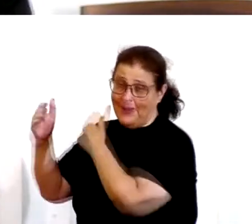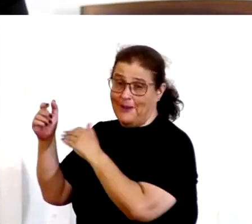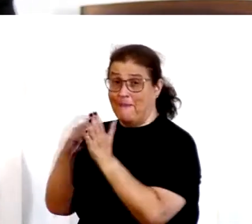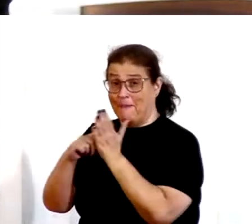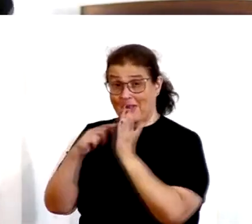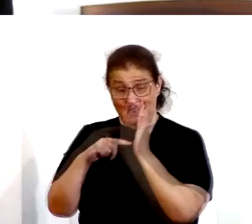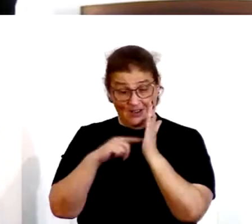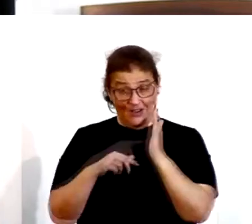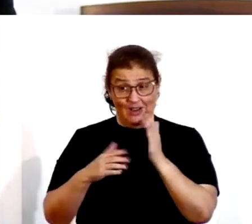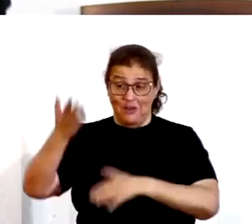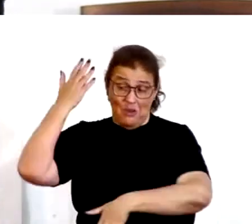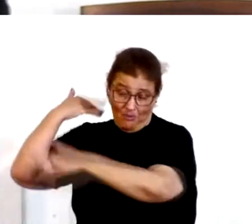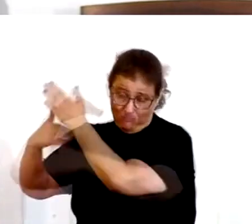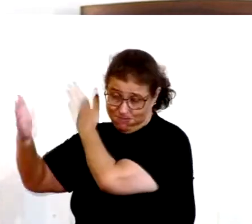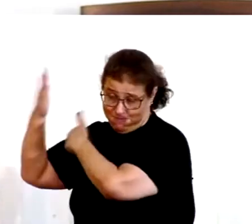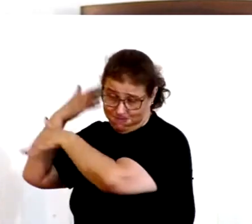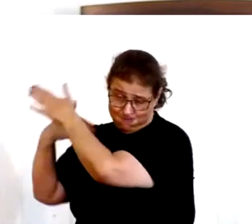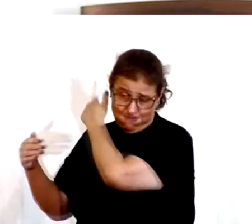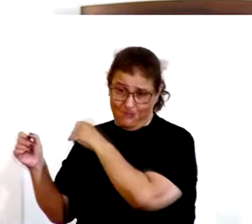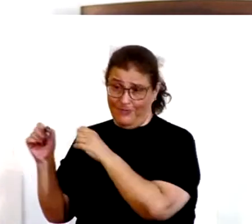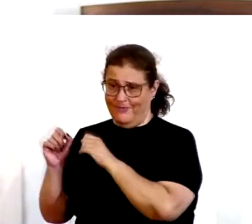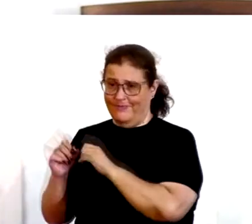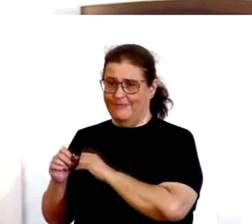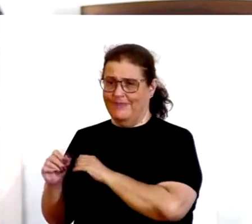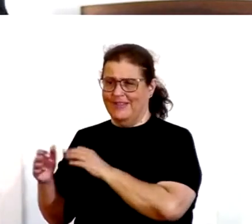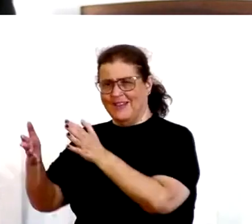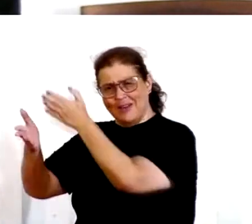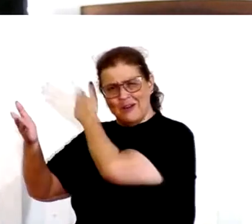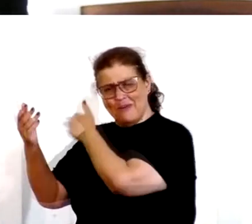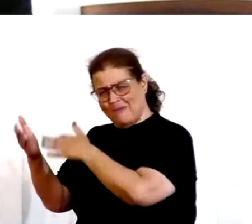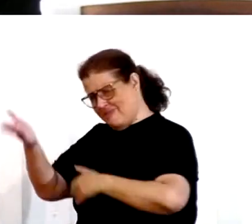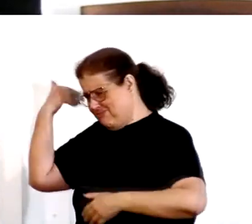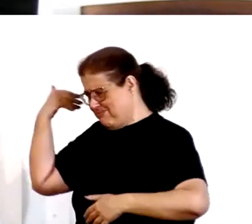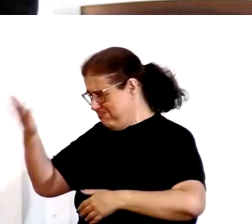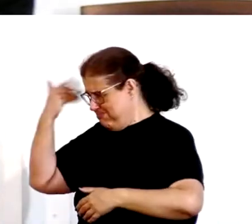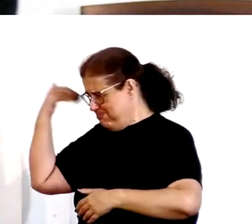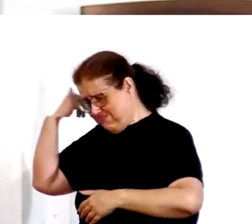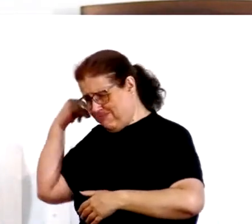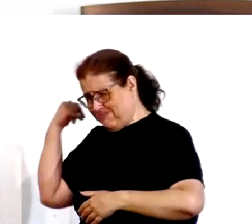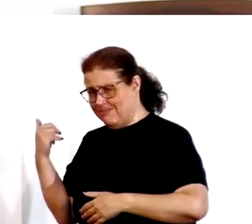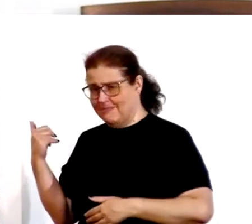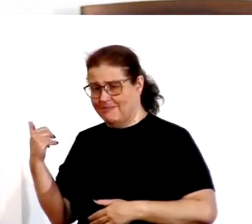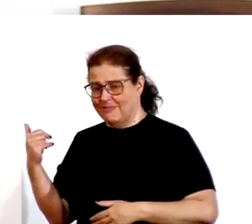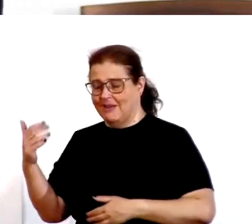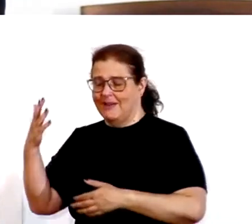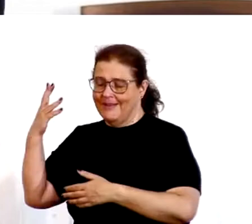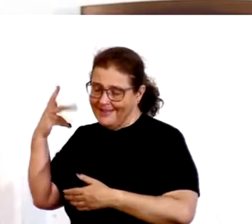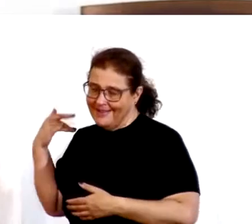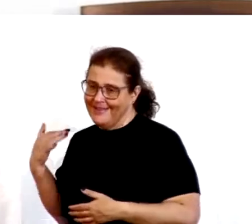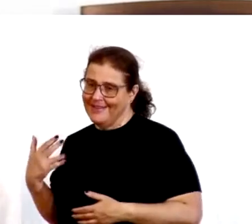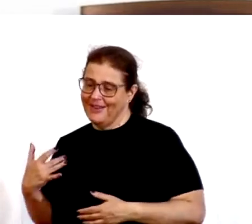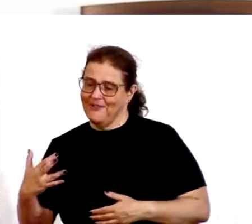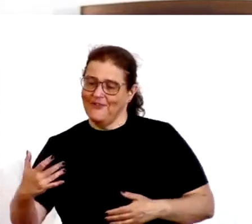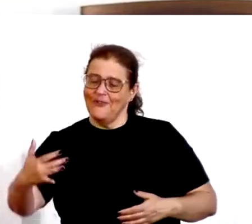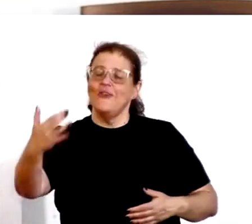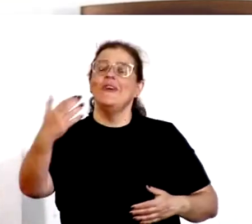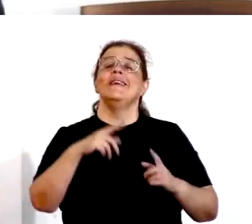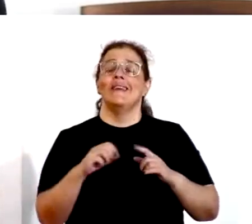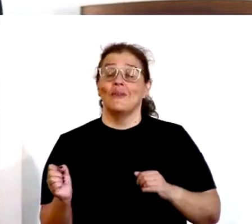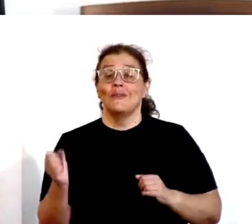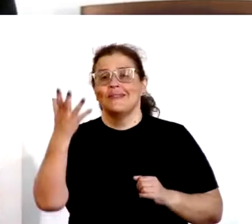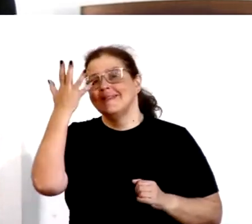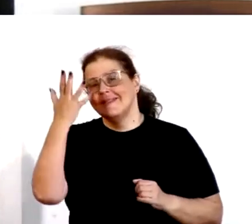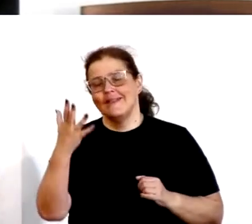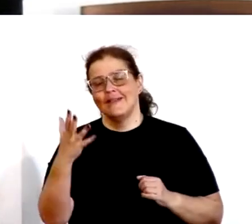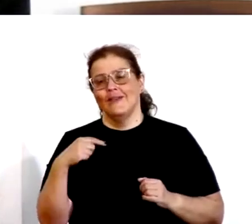fazemos parte dessa realidade do tempo. Nós somos salvos em Cristo Jesus. E Paulo está dizendo isso à igreja,